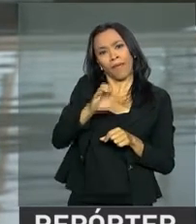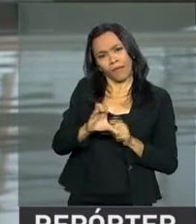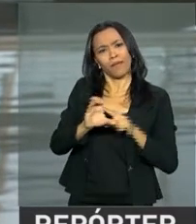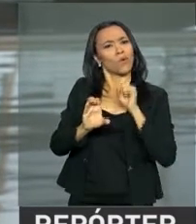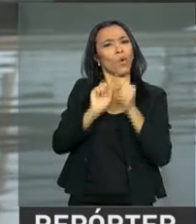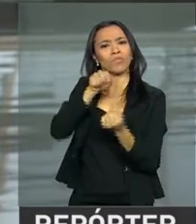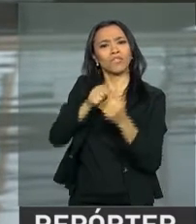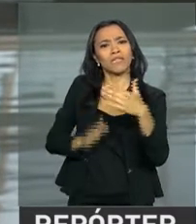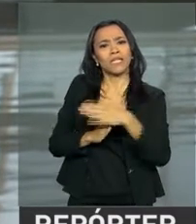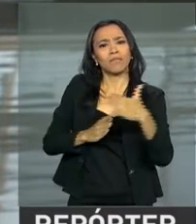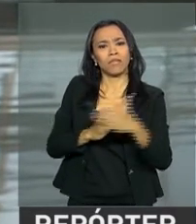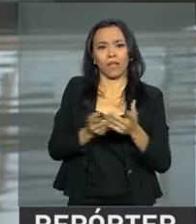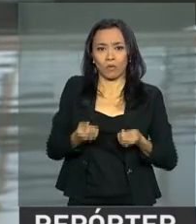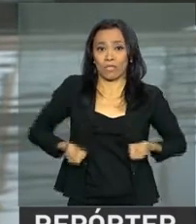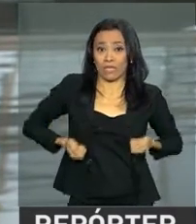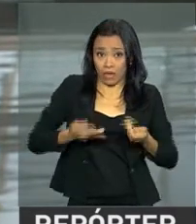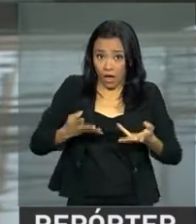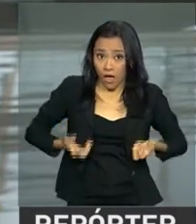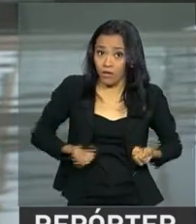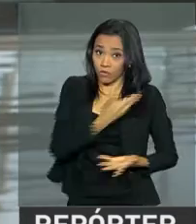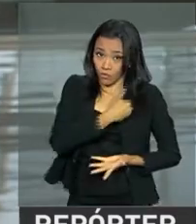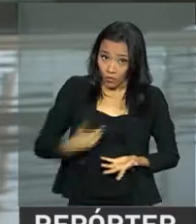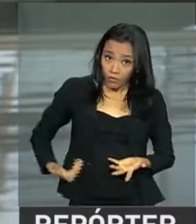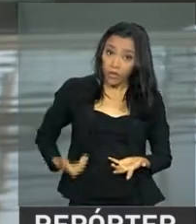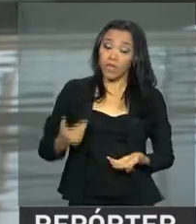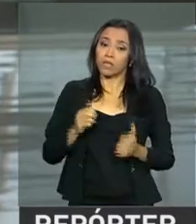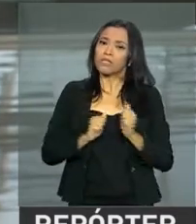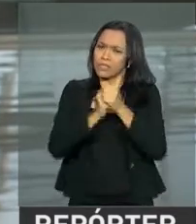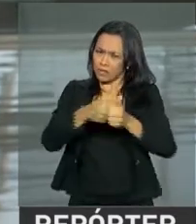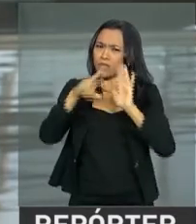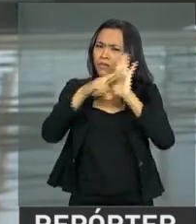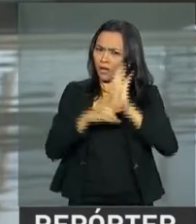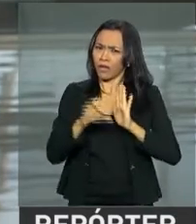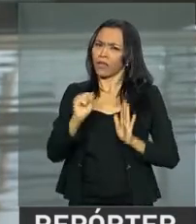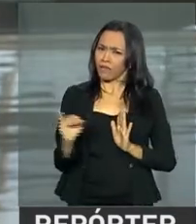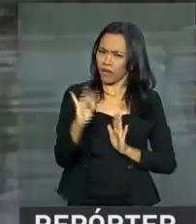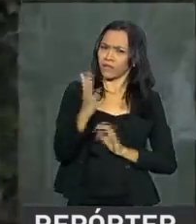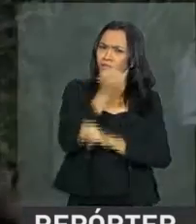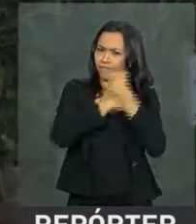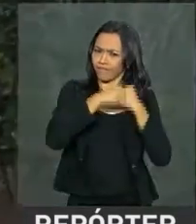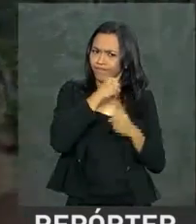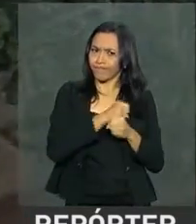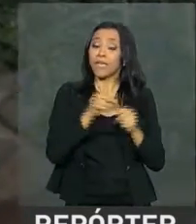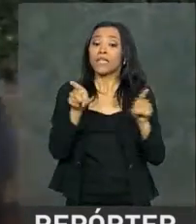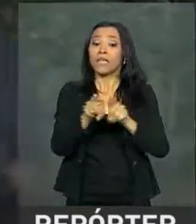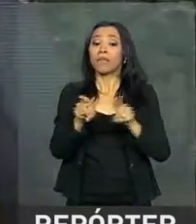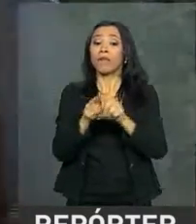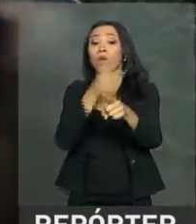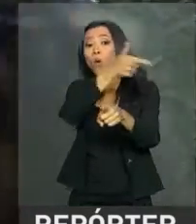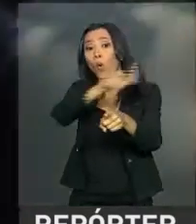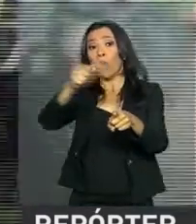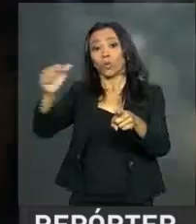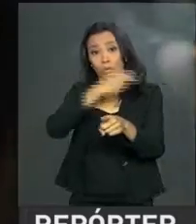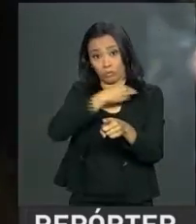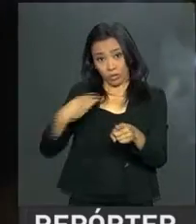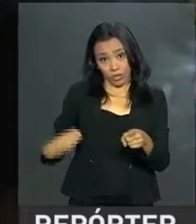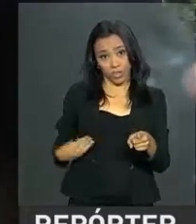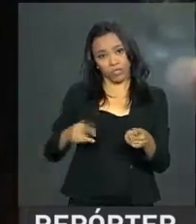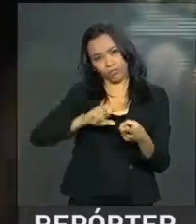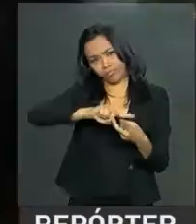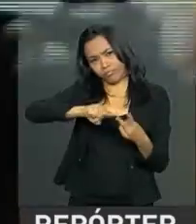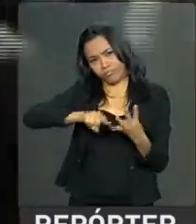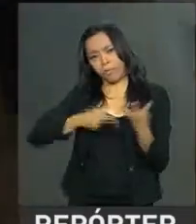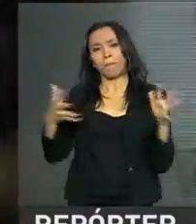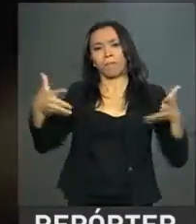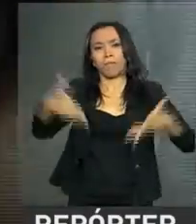União à inflação do ano anterior. Além do presidente Michel Temer, ministros também participaram da reunião com os deputados da base aliada do